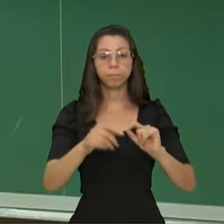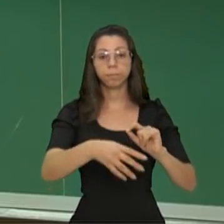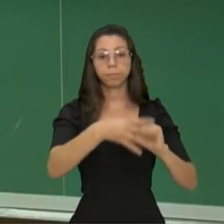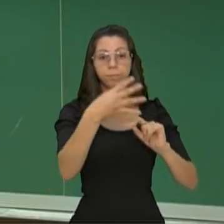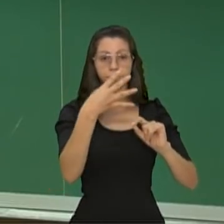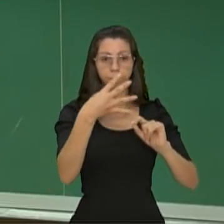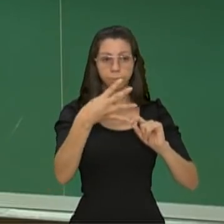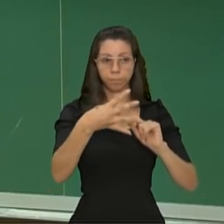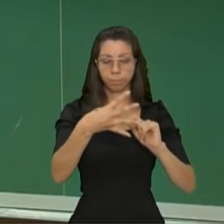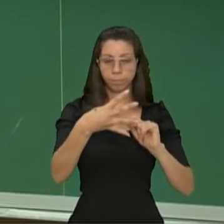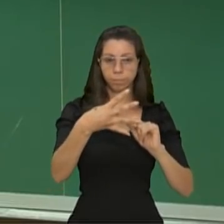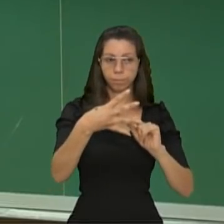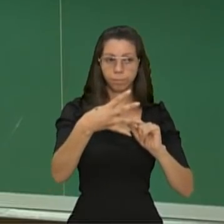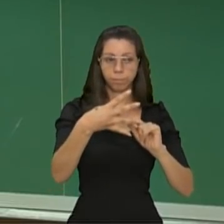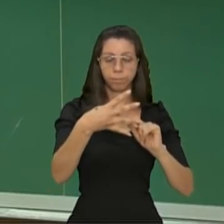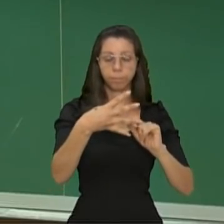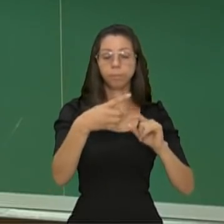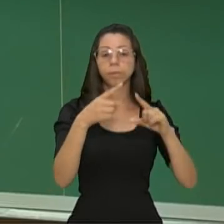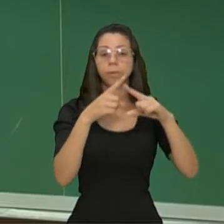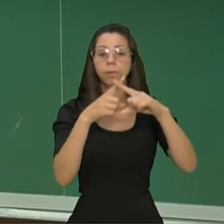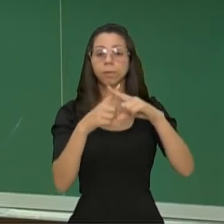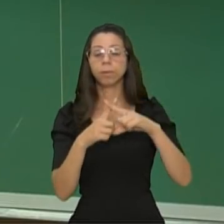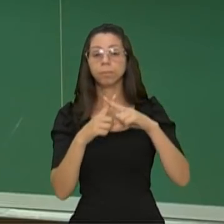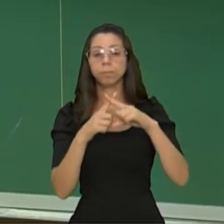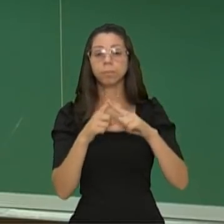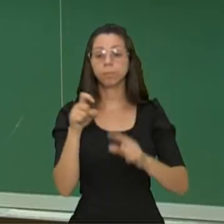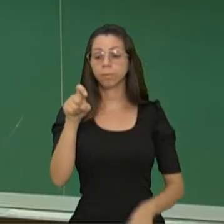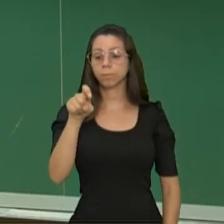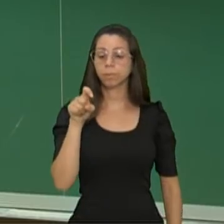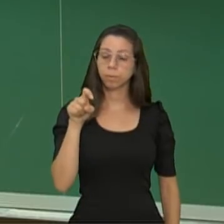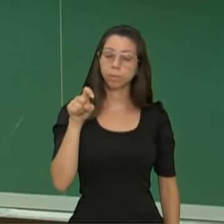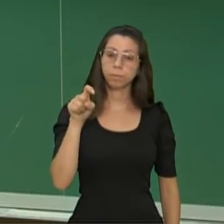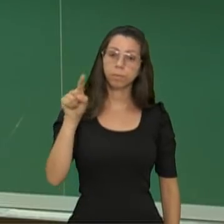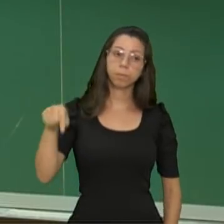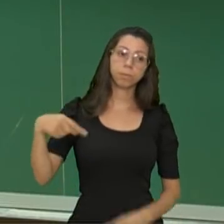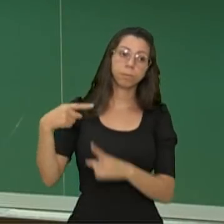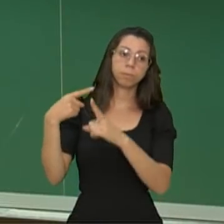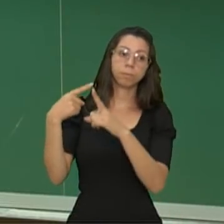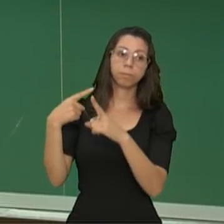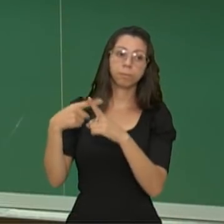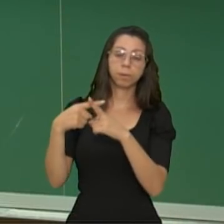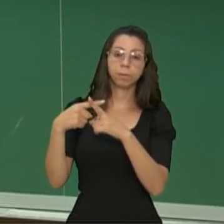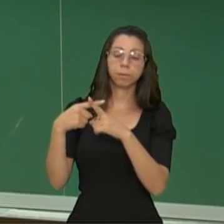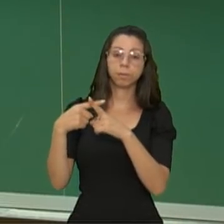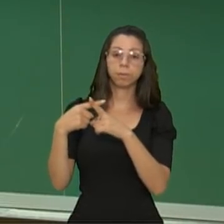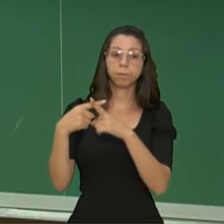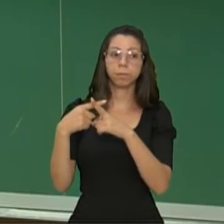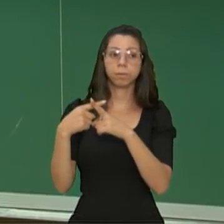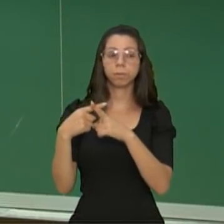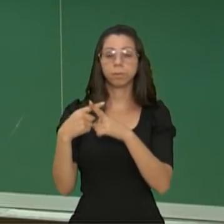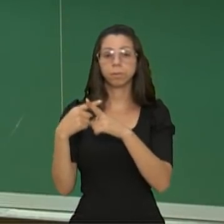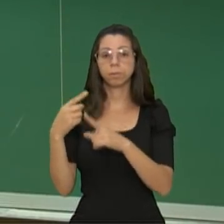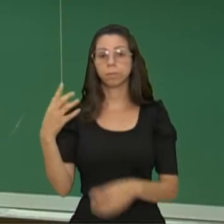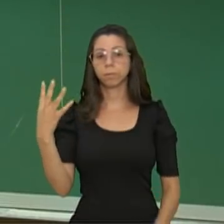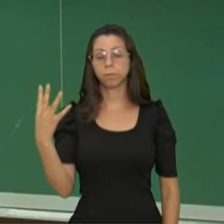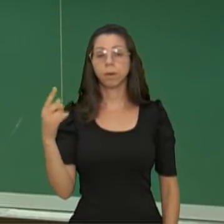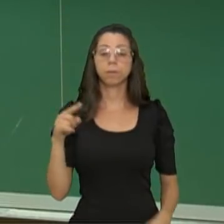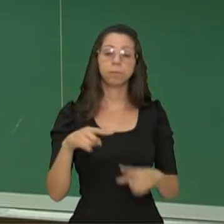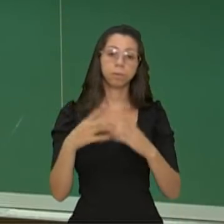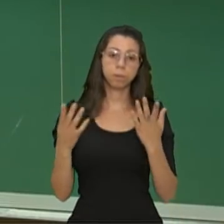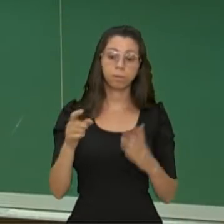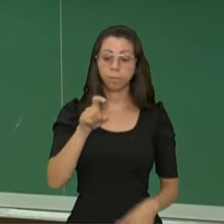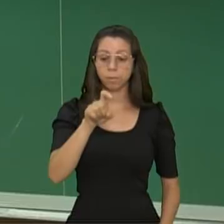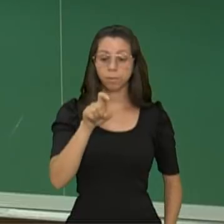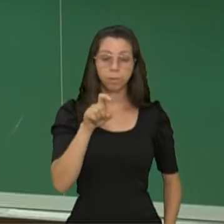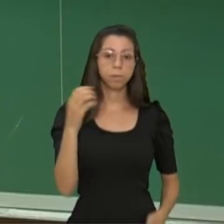4, que multiplica o meu x mais 4. Só que x está valendo 8. Então, eu tenho aqui